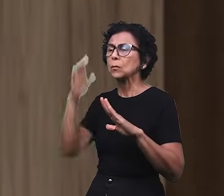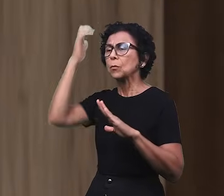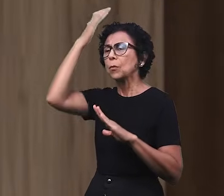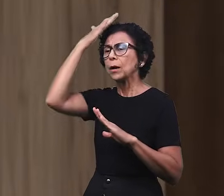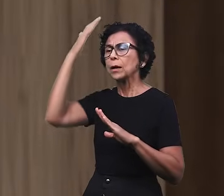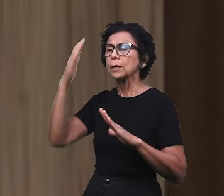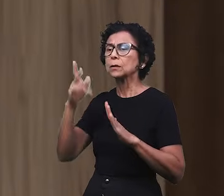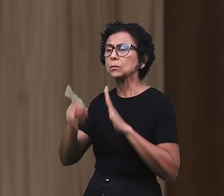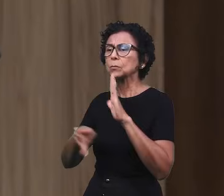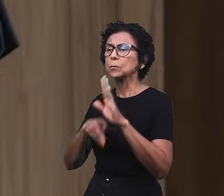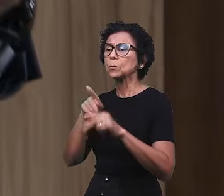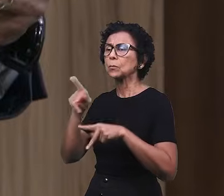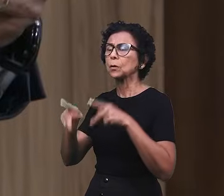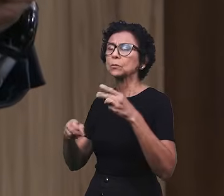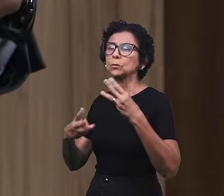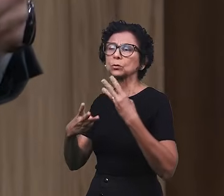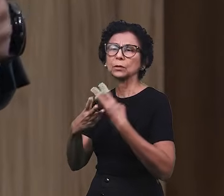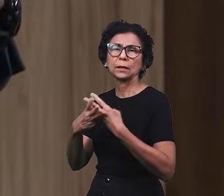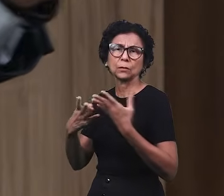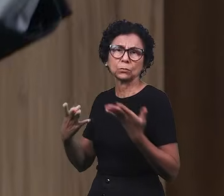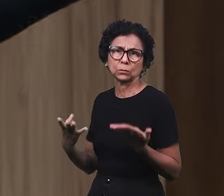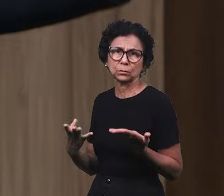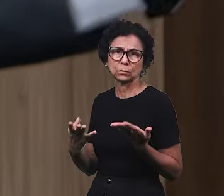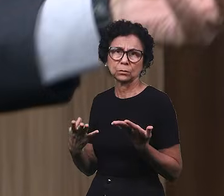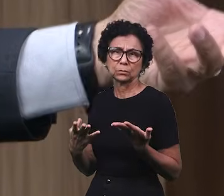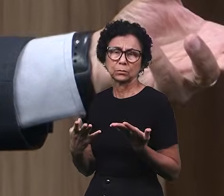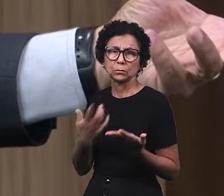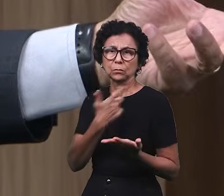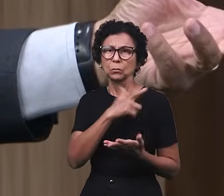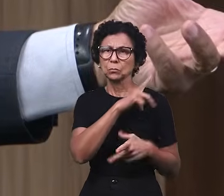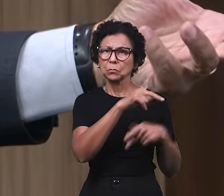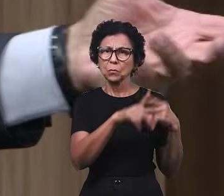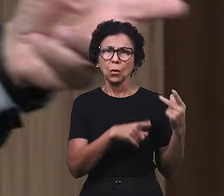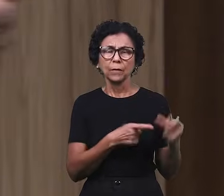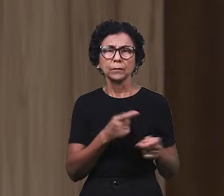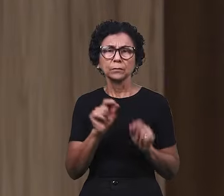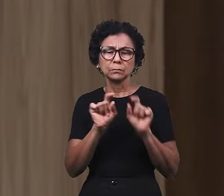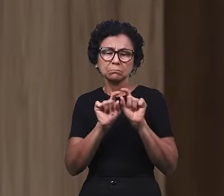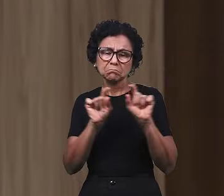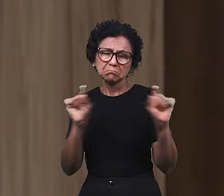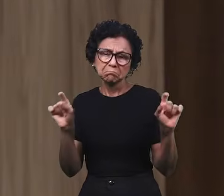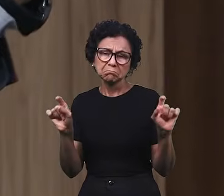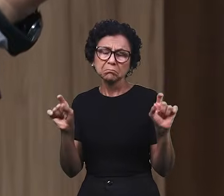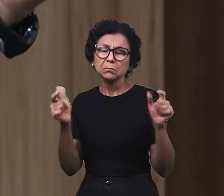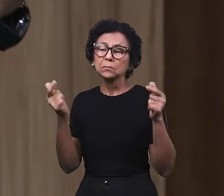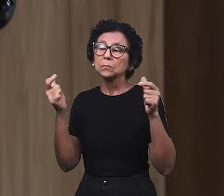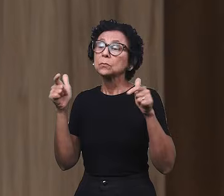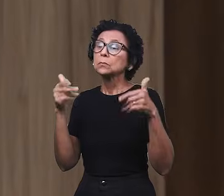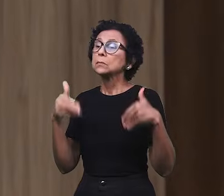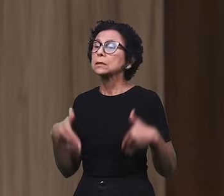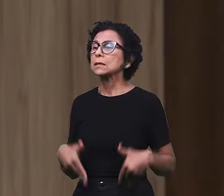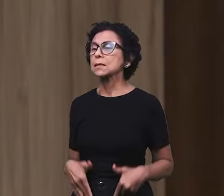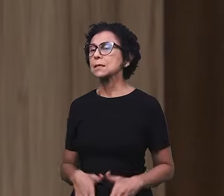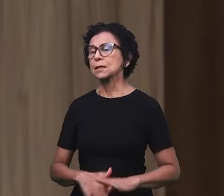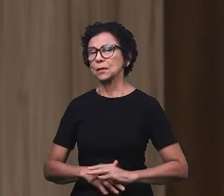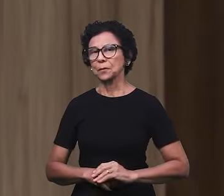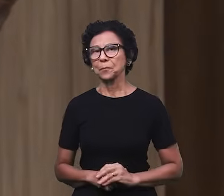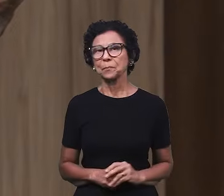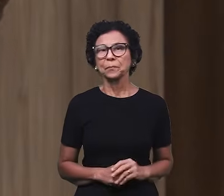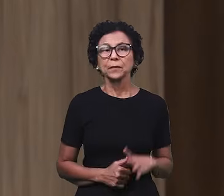gentio usaria essa expressão, rei dos judeus, não é? E eles disseram, onde é nascido? O